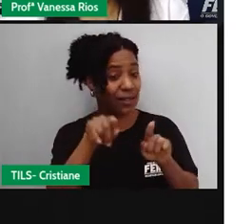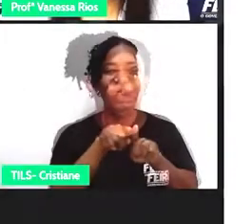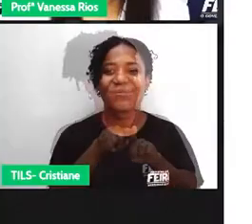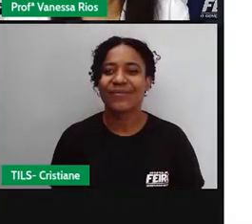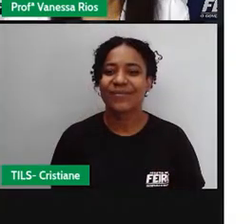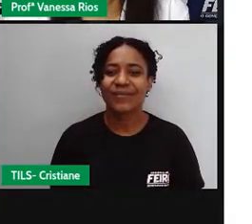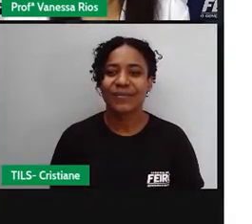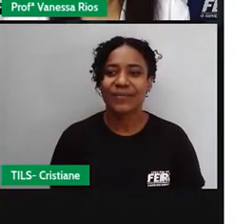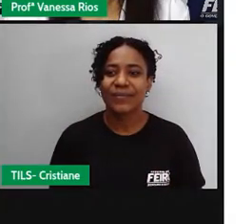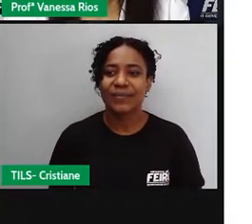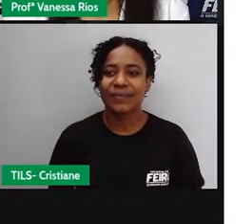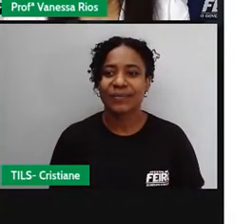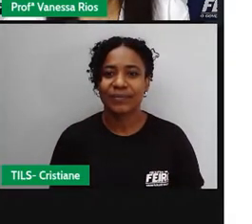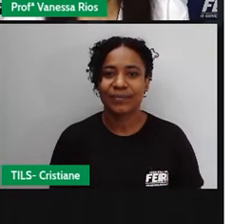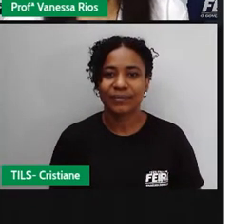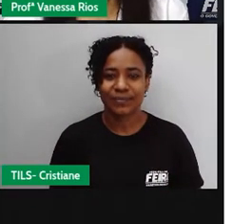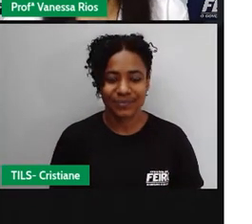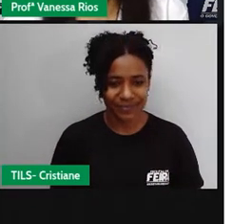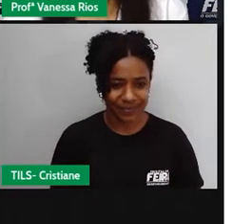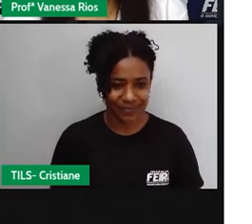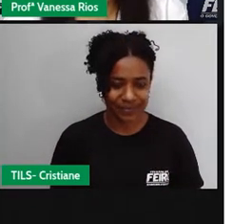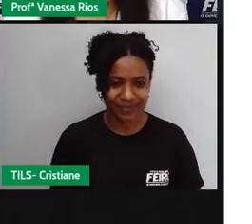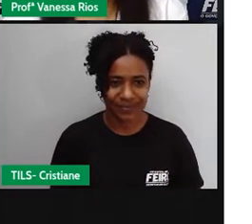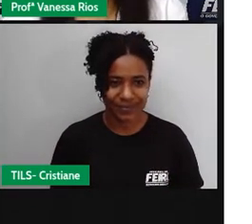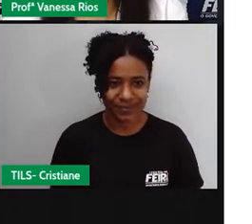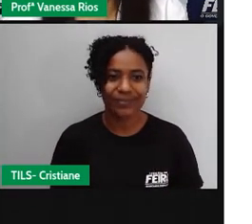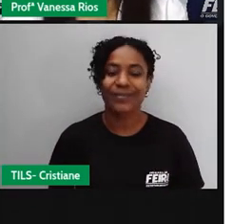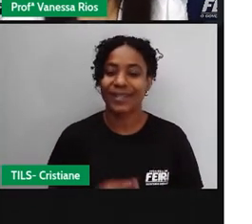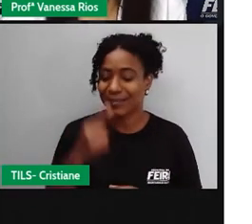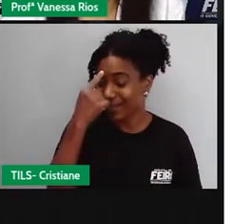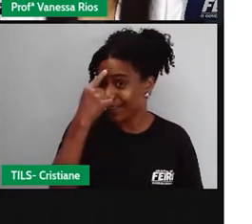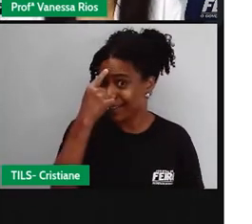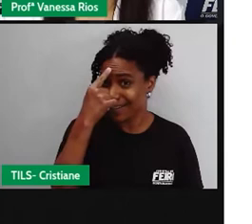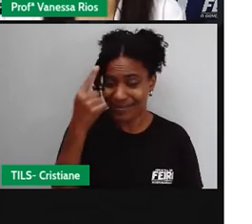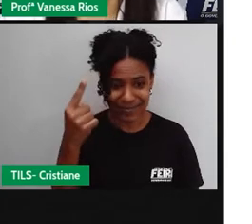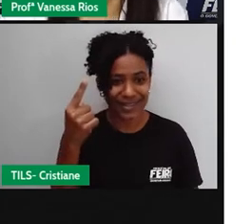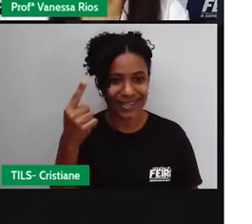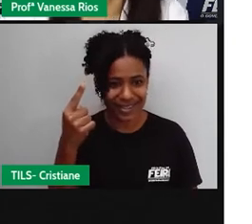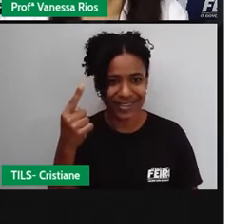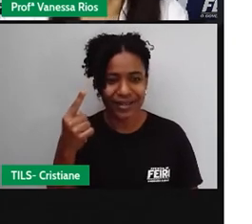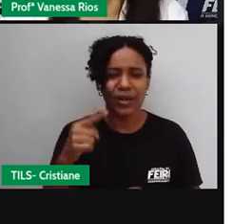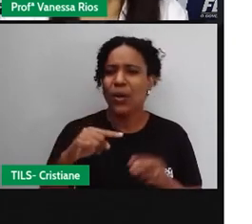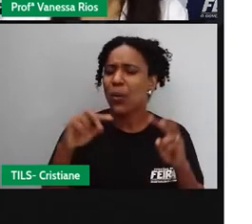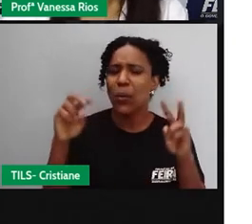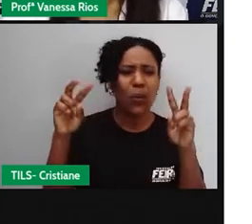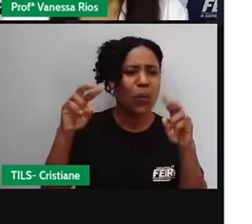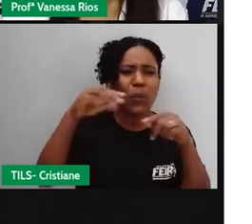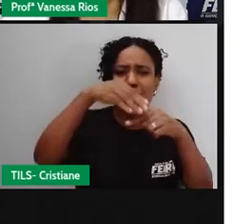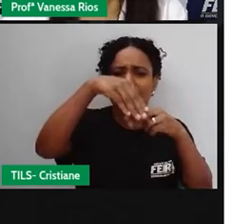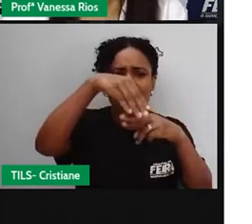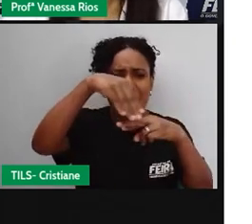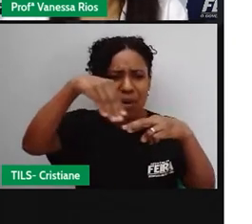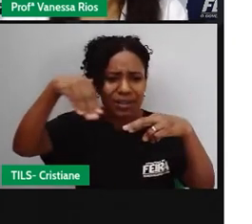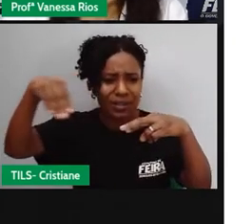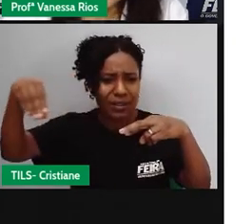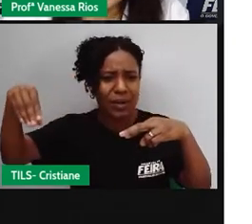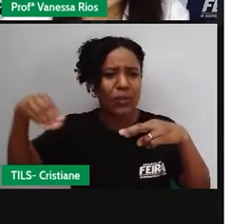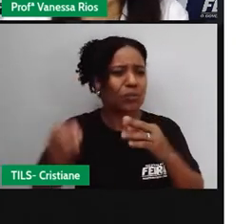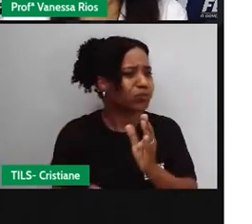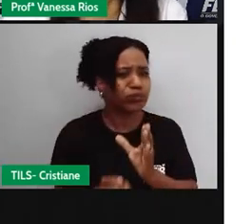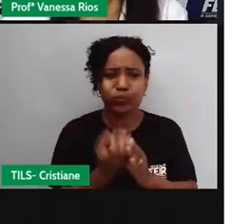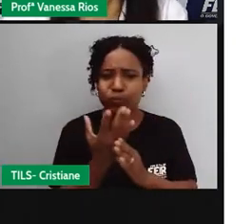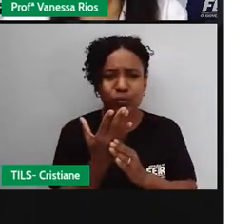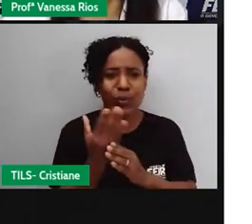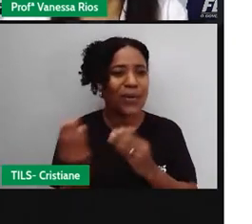texto. E aí, quando a gente volta, né, lembrando um pouquinho sobre a origem do cordel, a gente entende por que